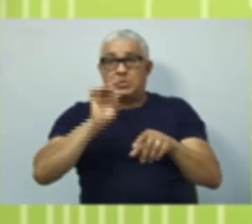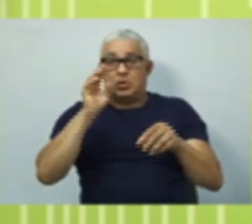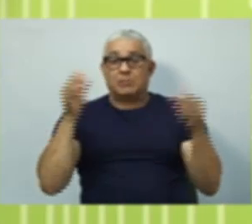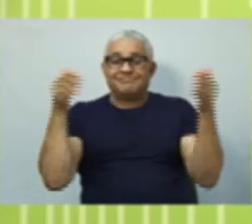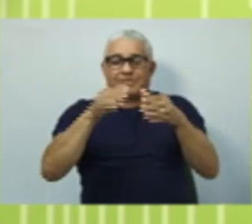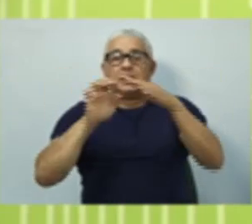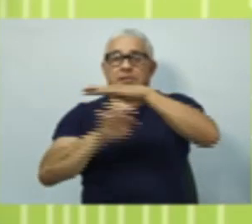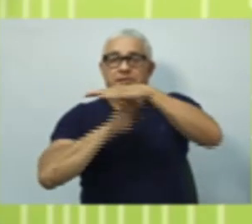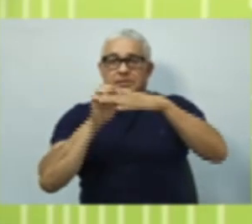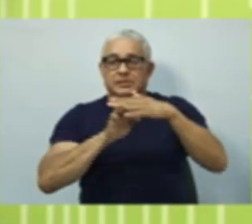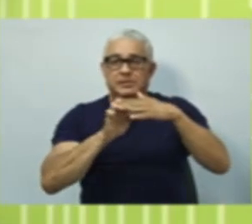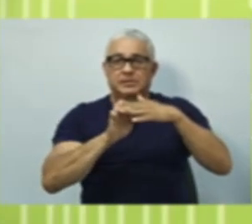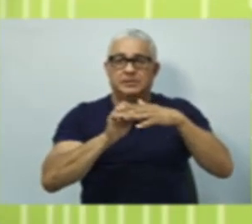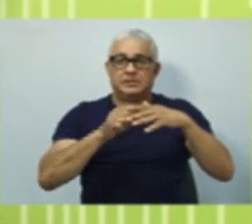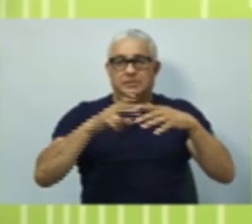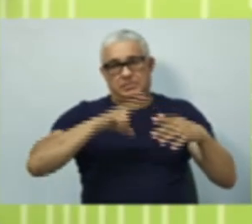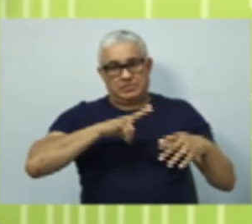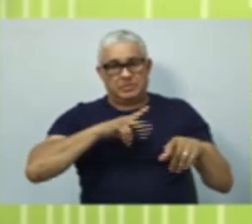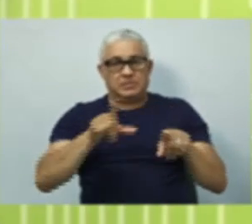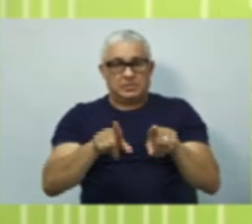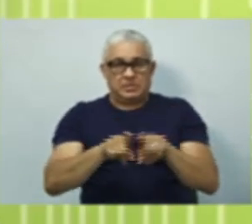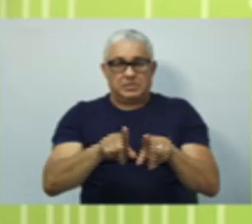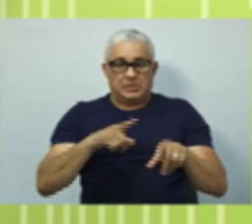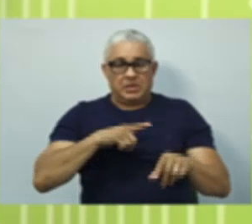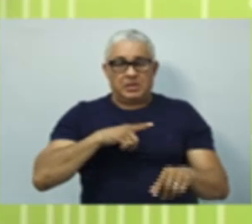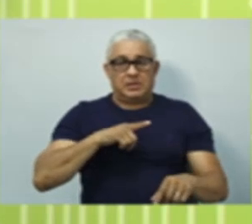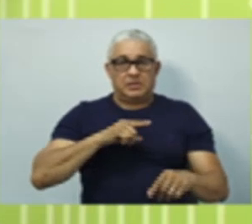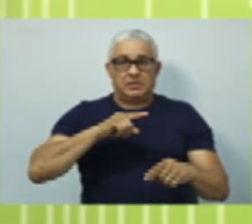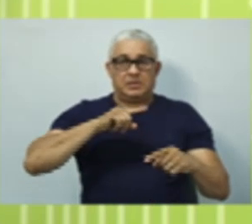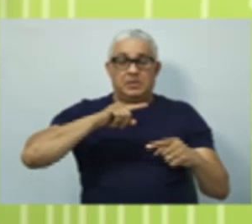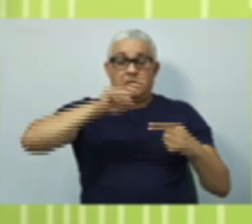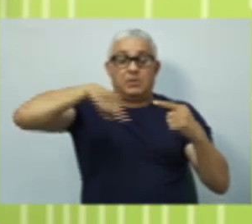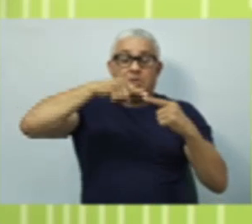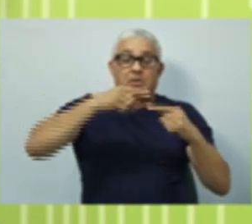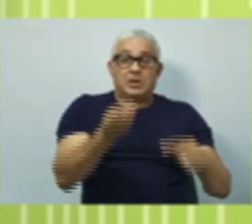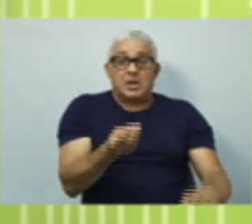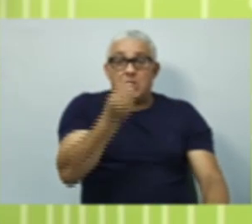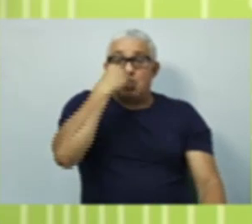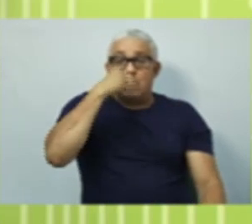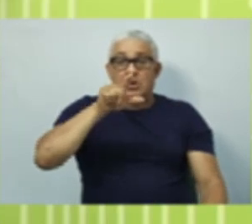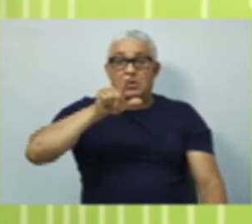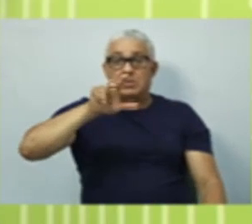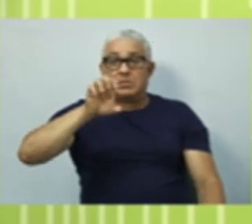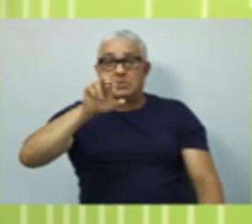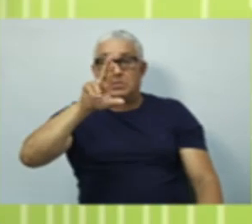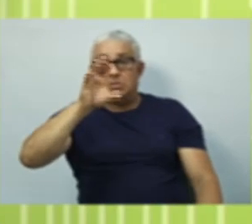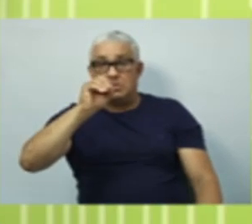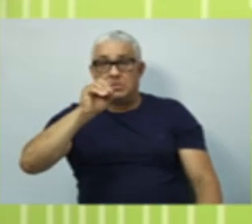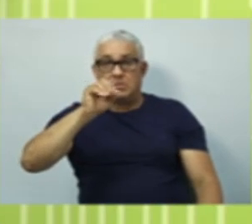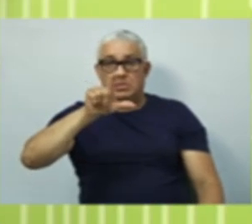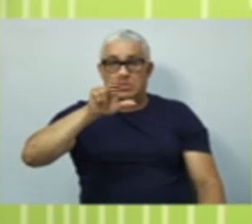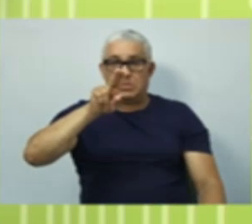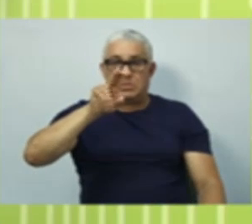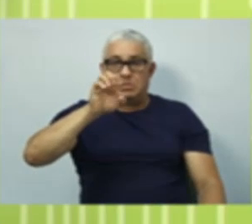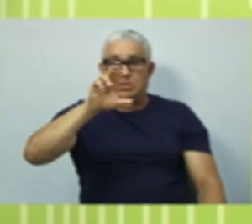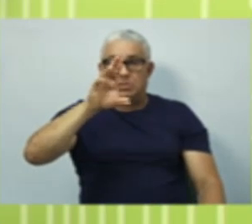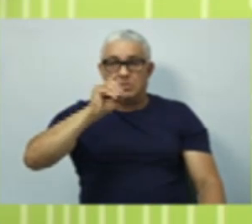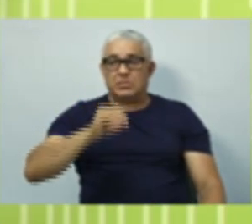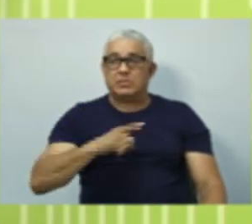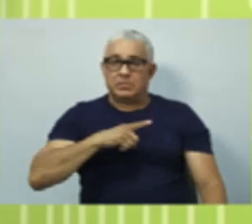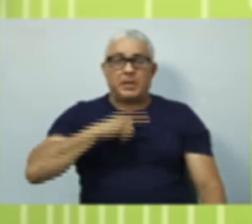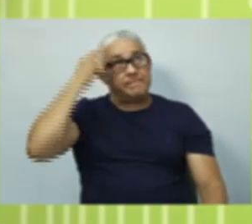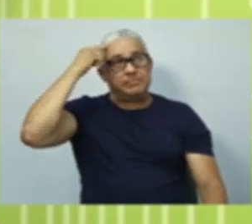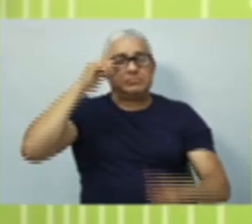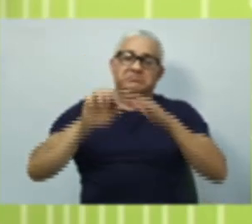empresas privadas que têm como objetivo o lucro dentro das organizações. Quando a gente pensa em ter